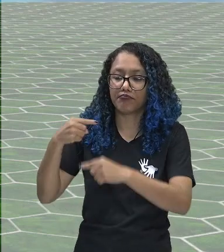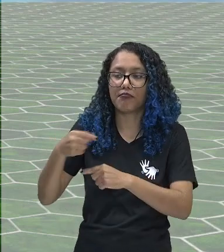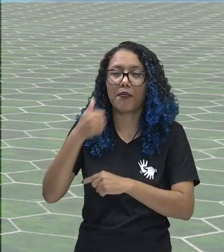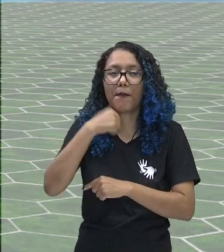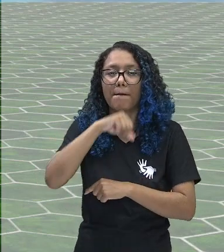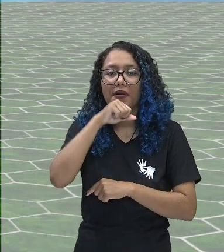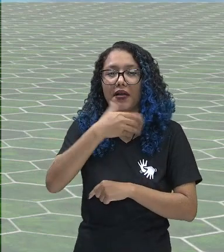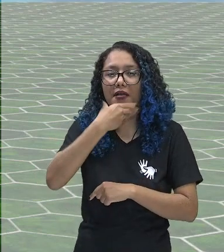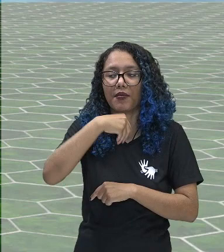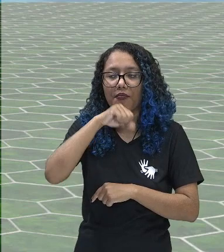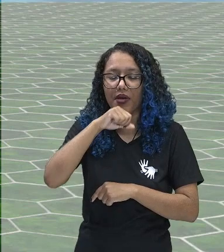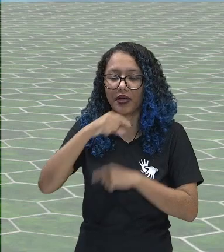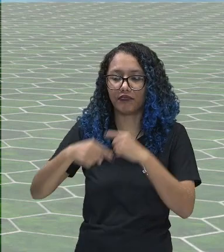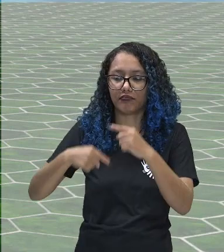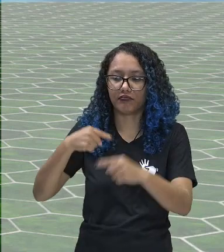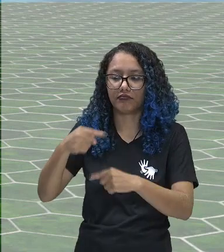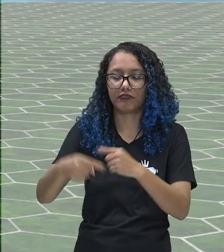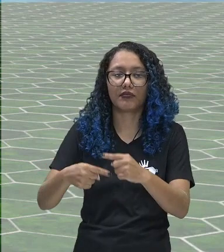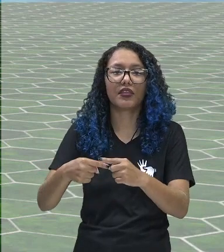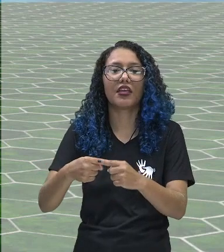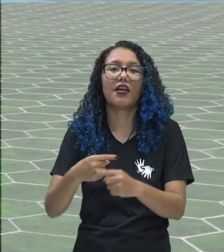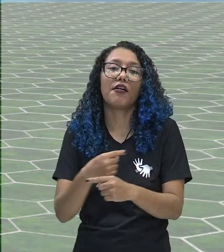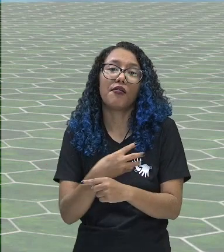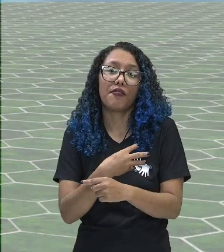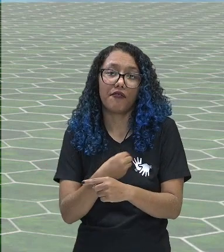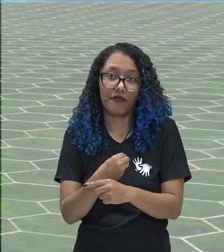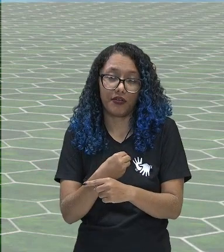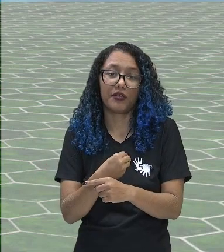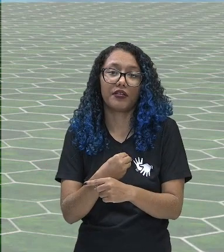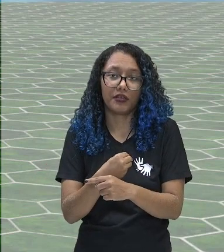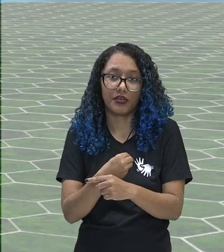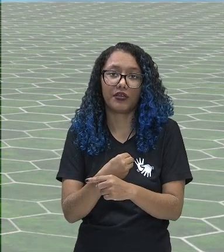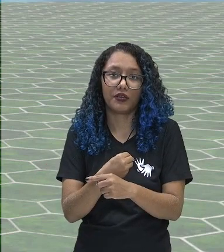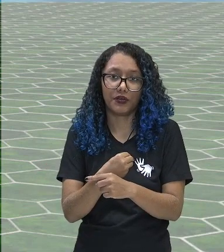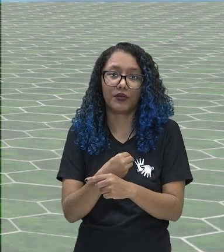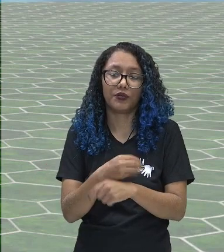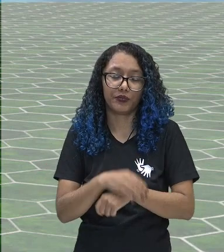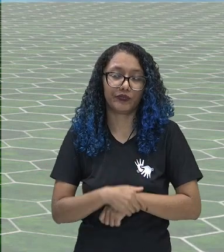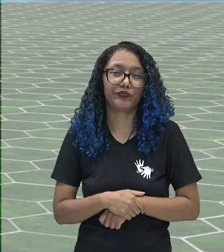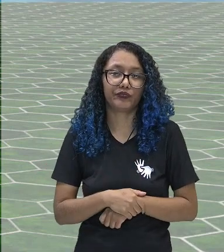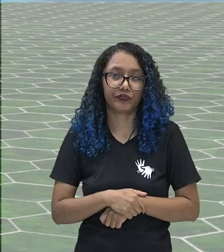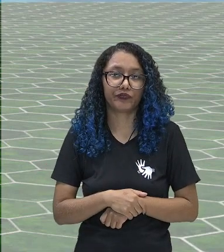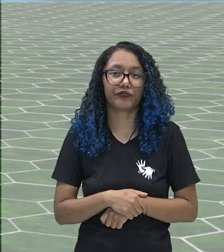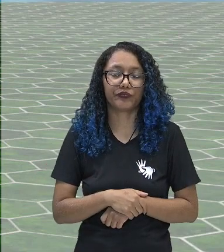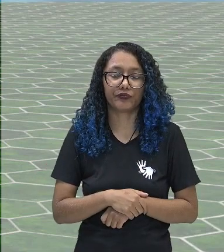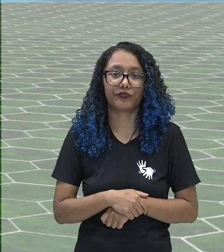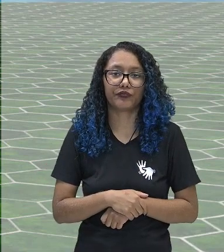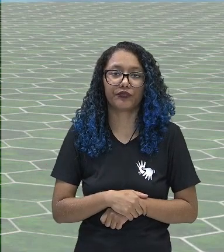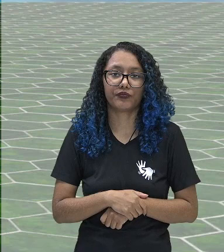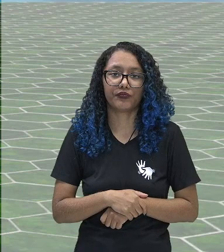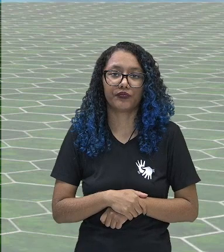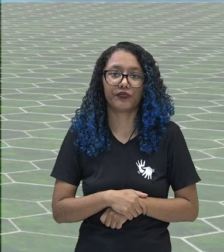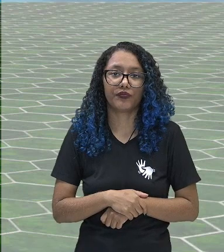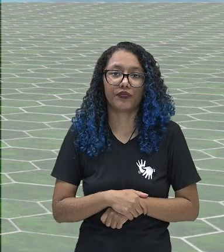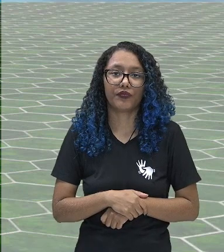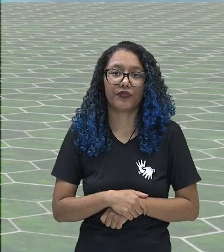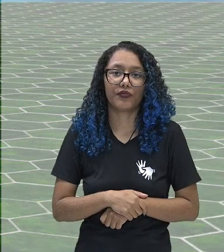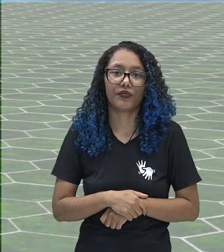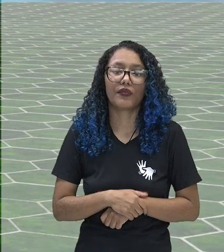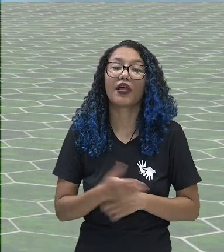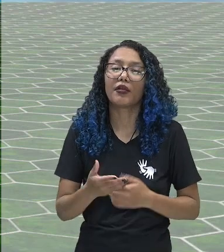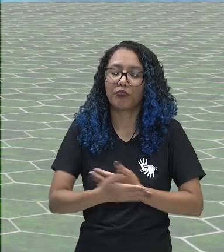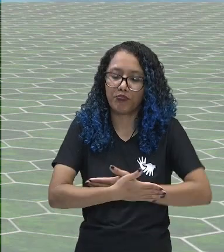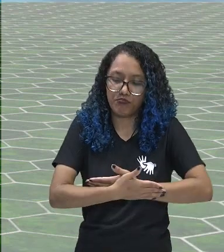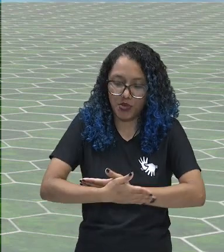nossos pais transmitiram essas características para os seus filhos. E aí, quando nasce, né, quando o